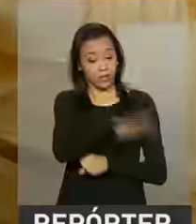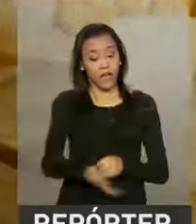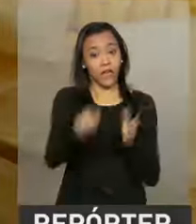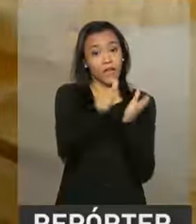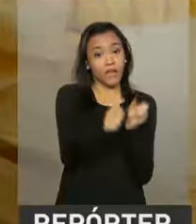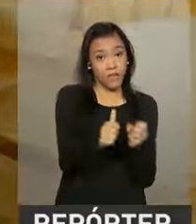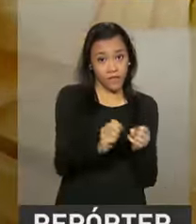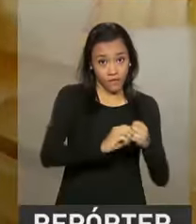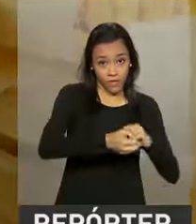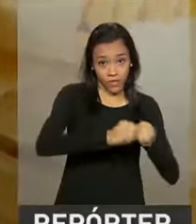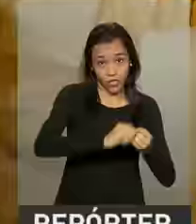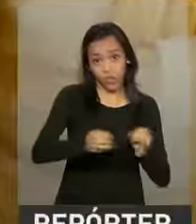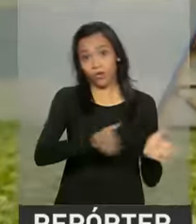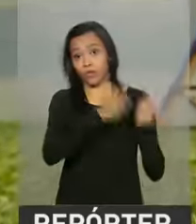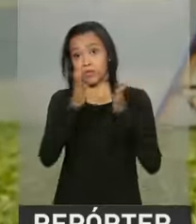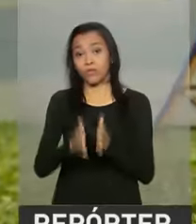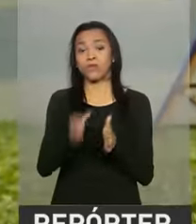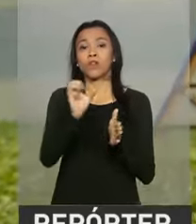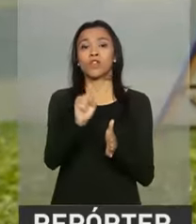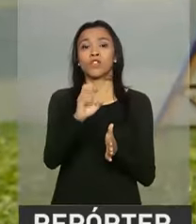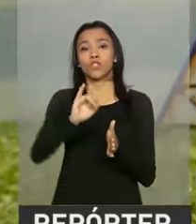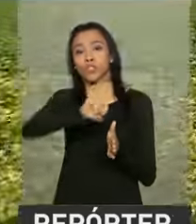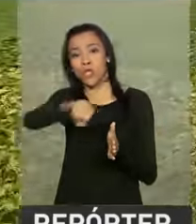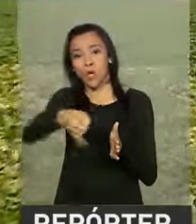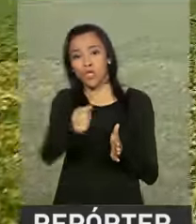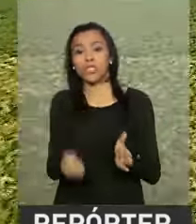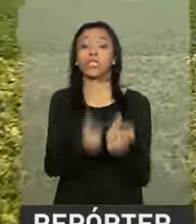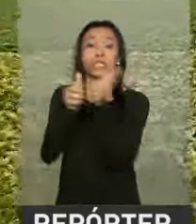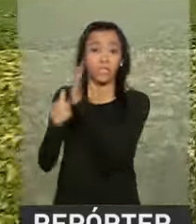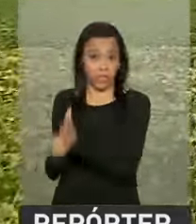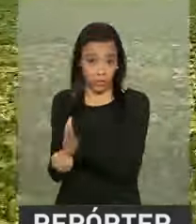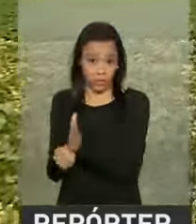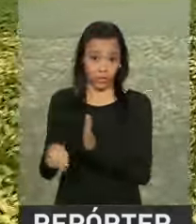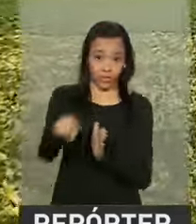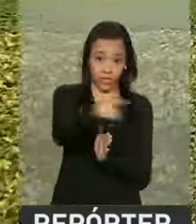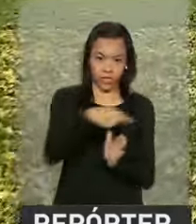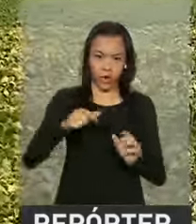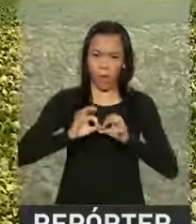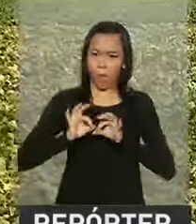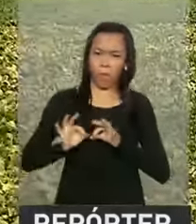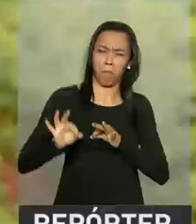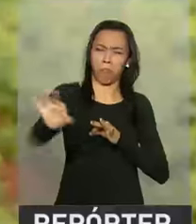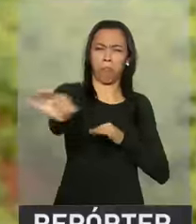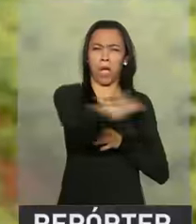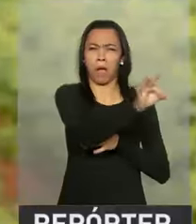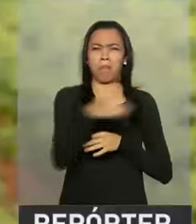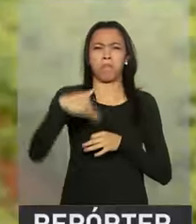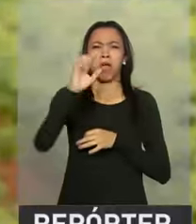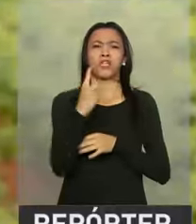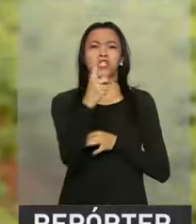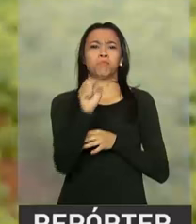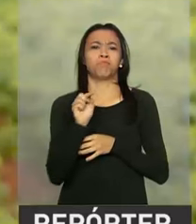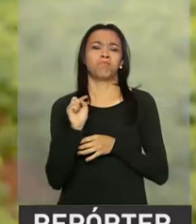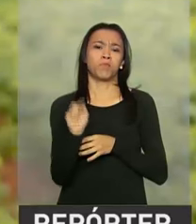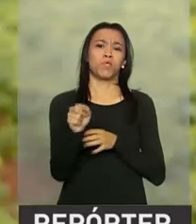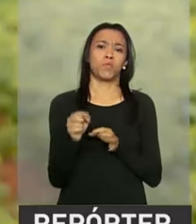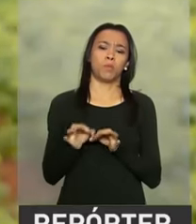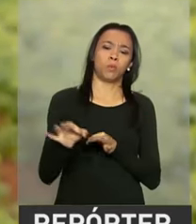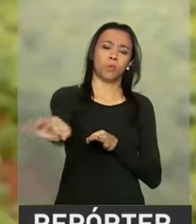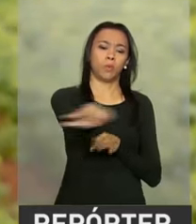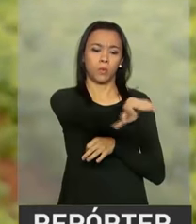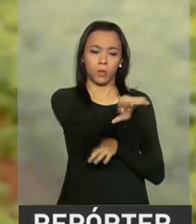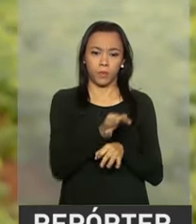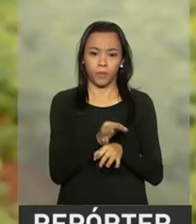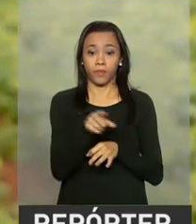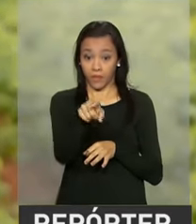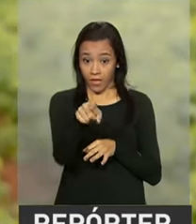e milho. A propriedade nos arredores de Brasília tem mais de 1.000 hectares. A agricultura em si tá, cada ano vem melhorando,